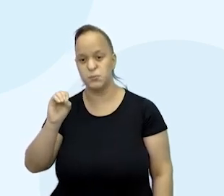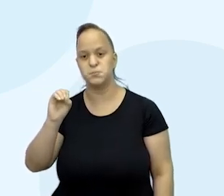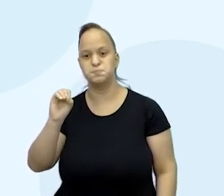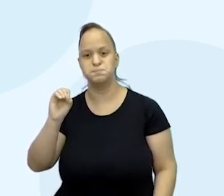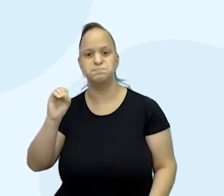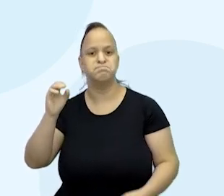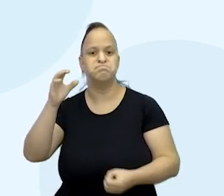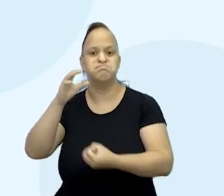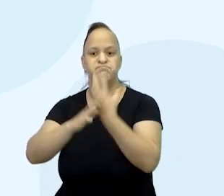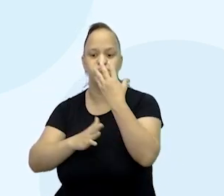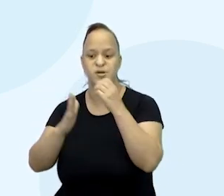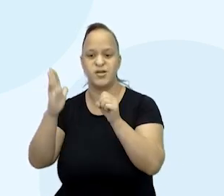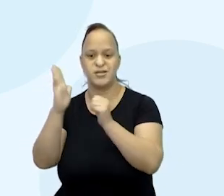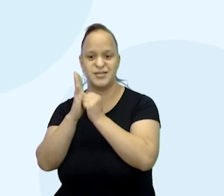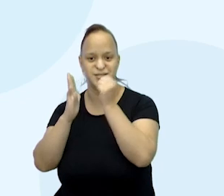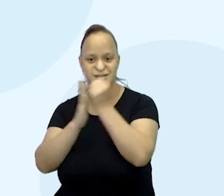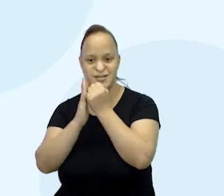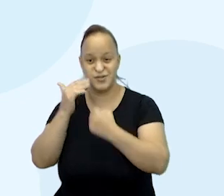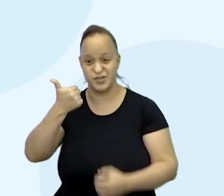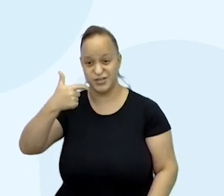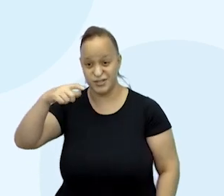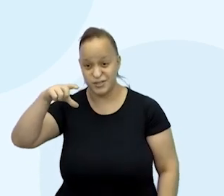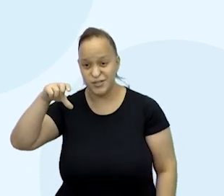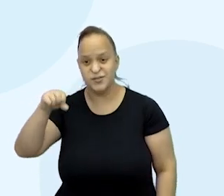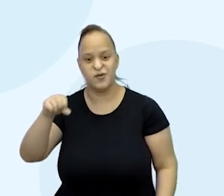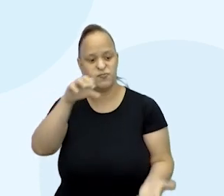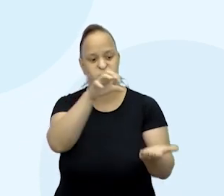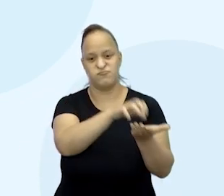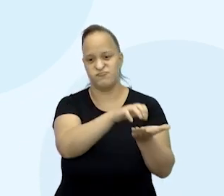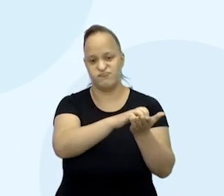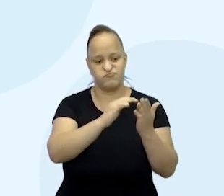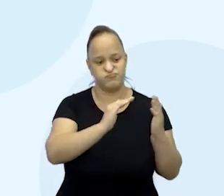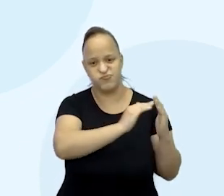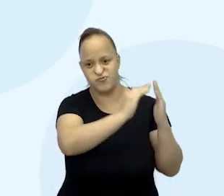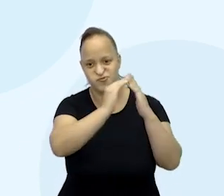XIX, tá? Que é um ponto turístico lá do centro da favela.